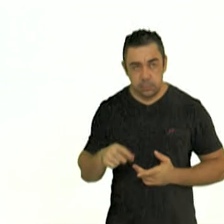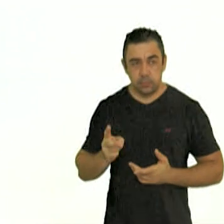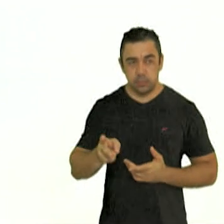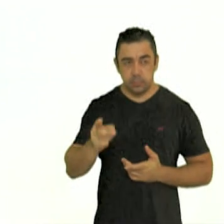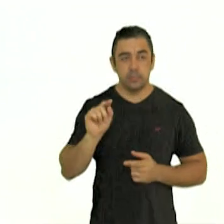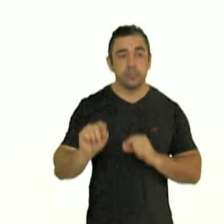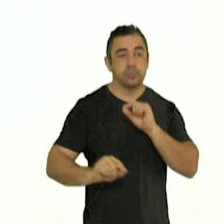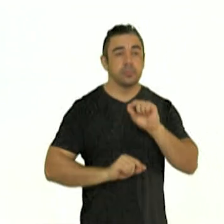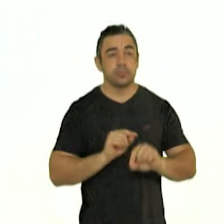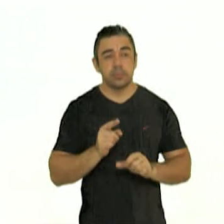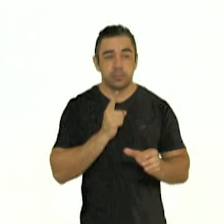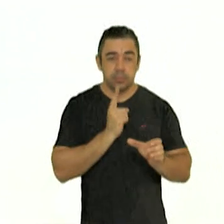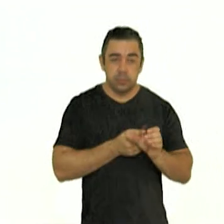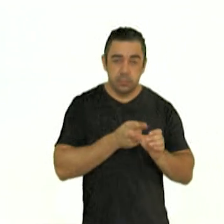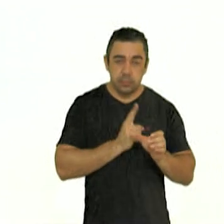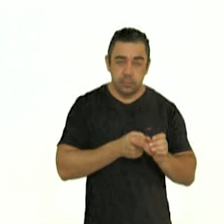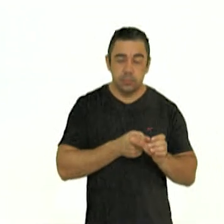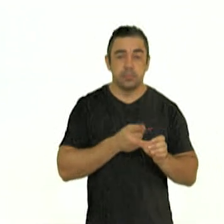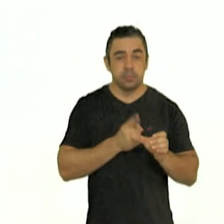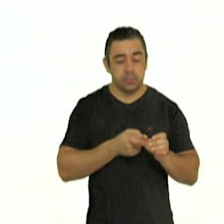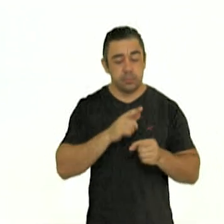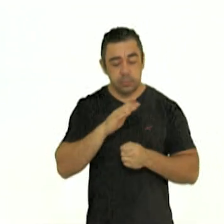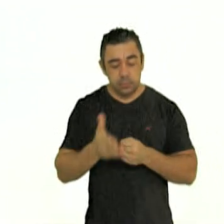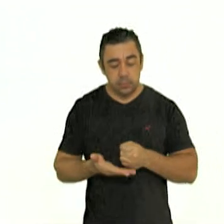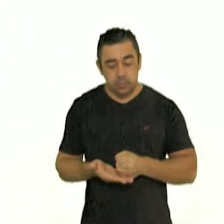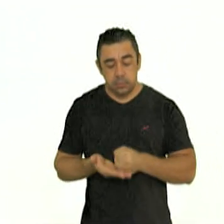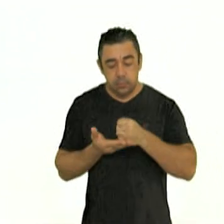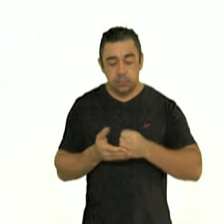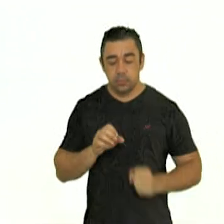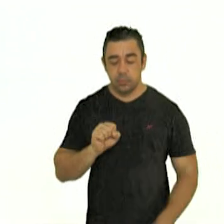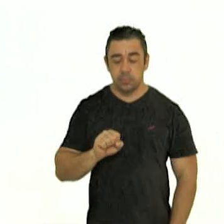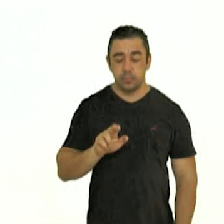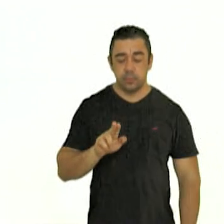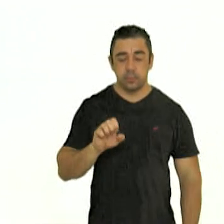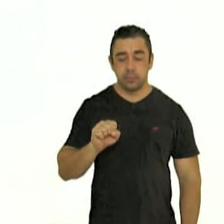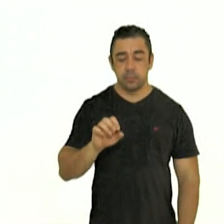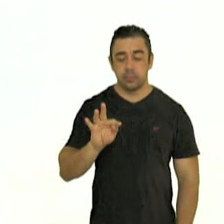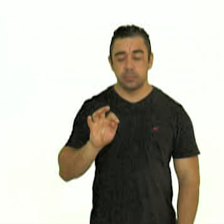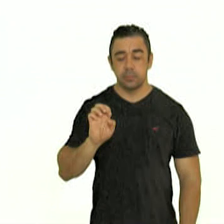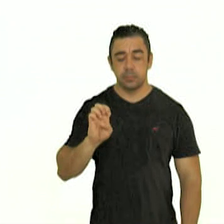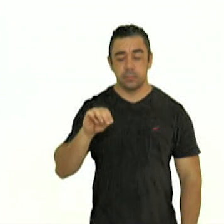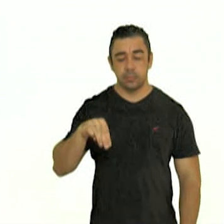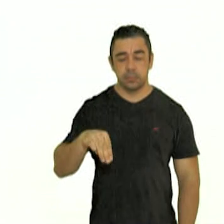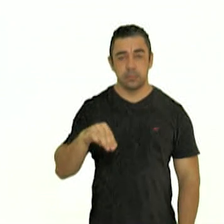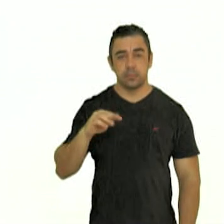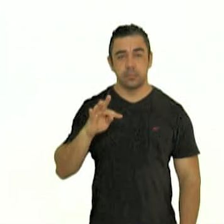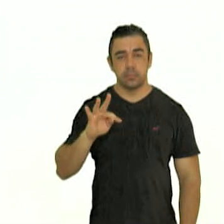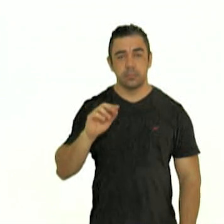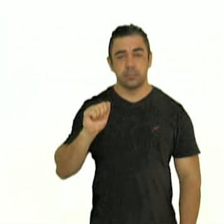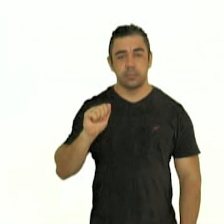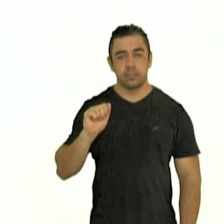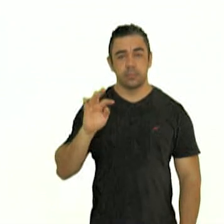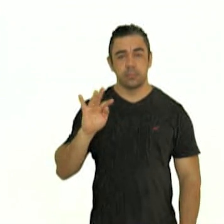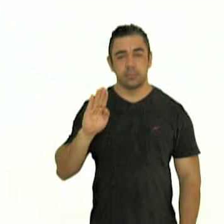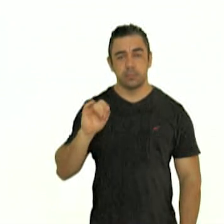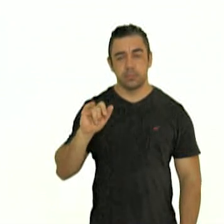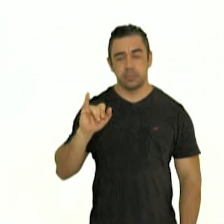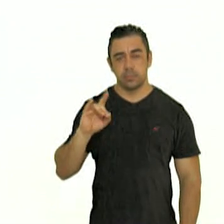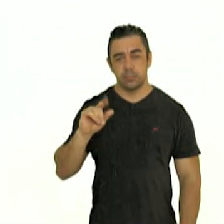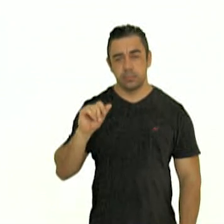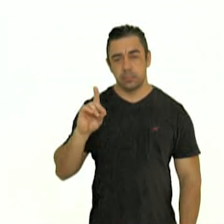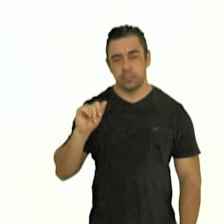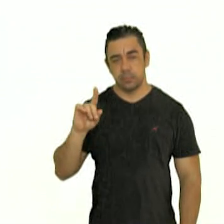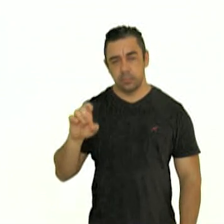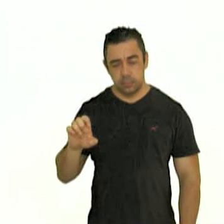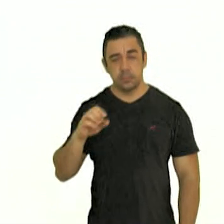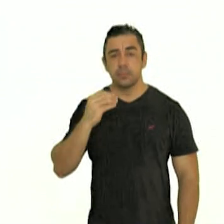aulas, são as cidades sustentáveis, a sustentabilidade, que está sendo buscada, né, por todos os países